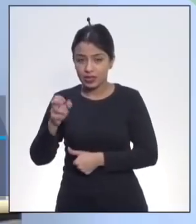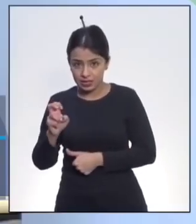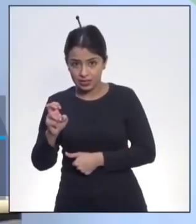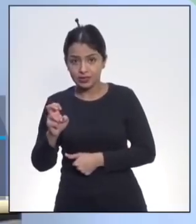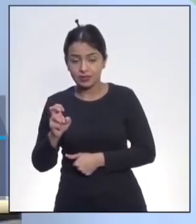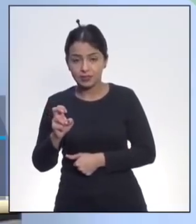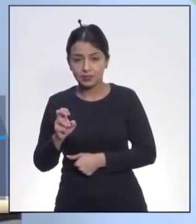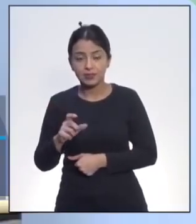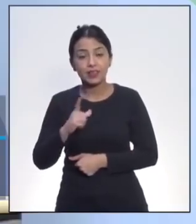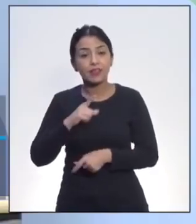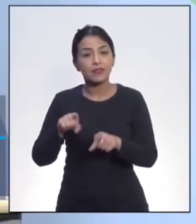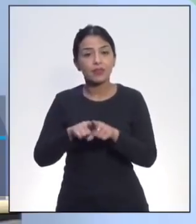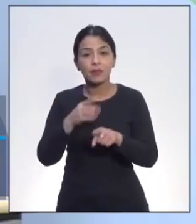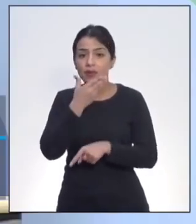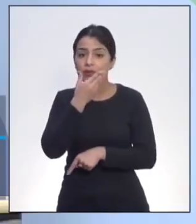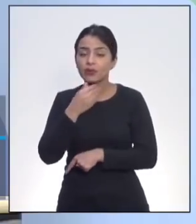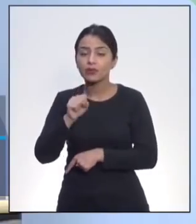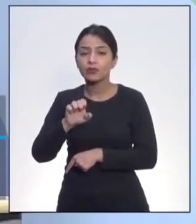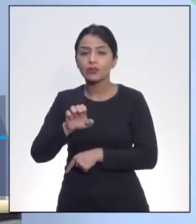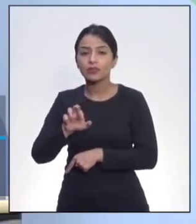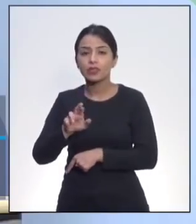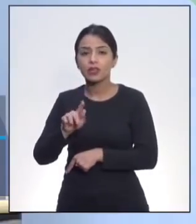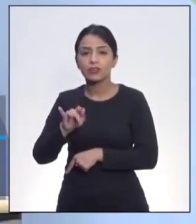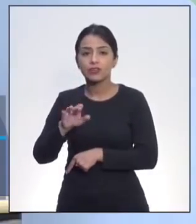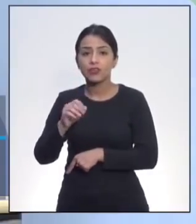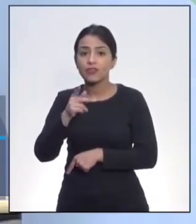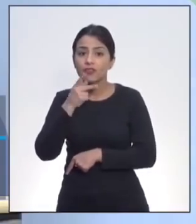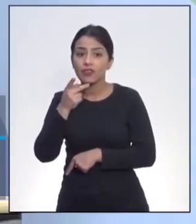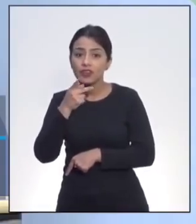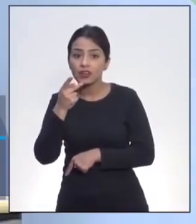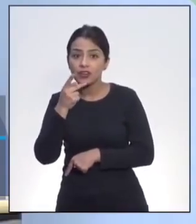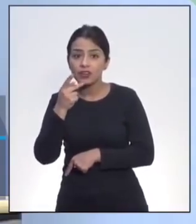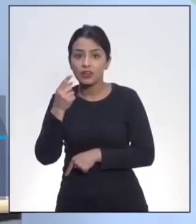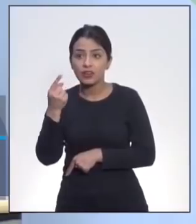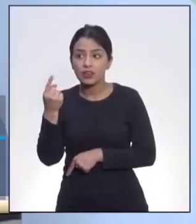interessante. Sérgio Luiz, 15 dúzias,